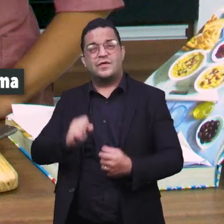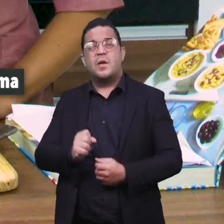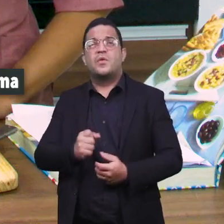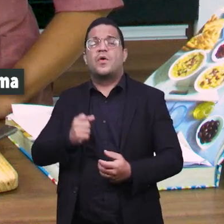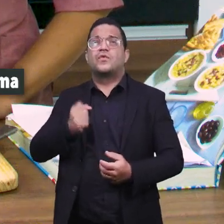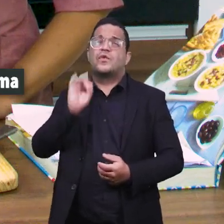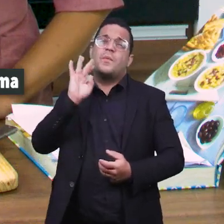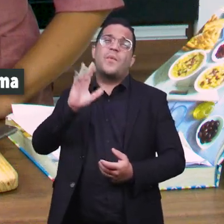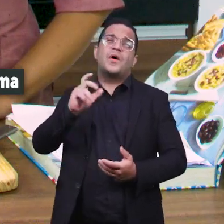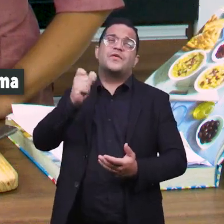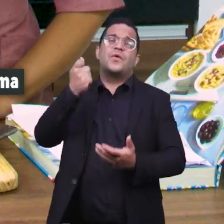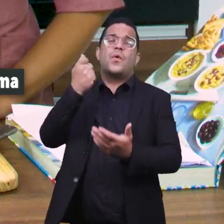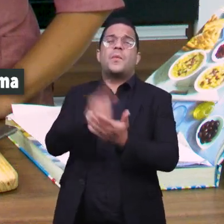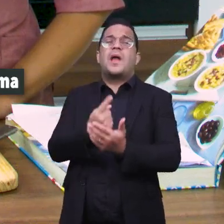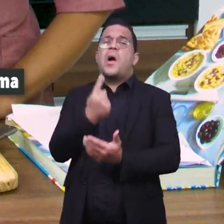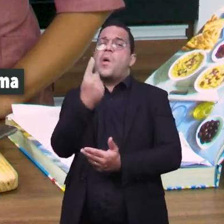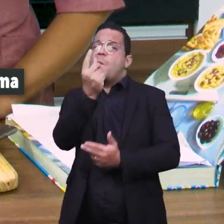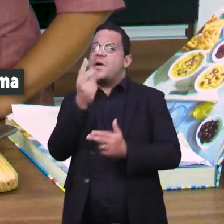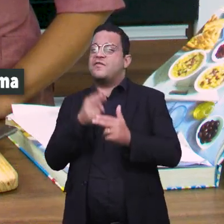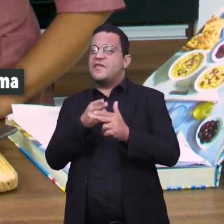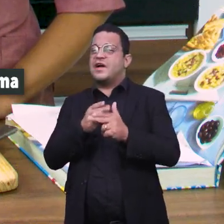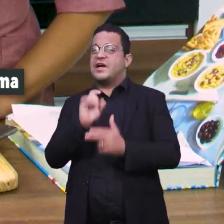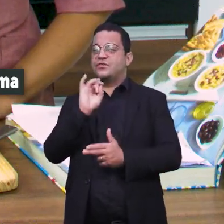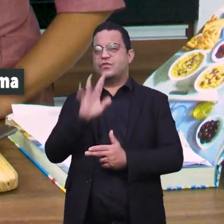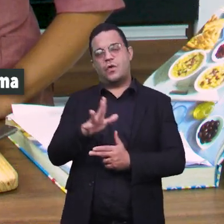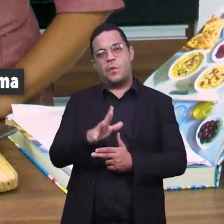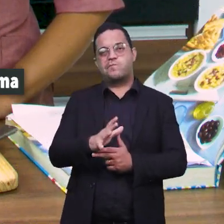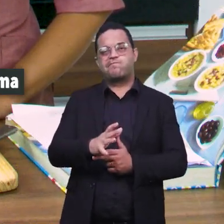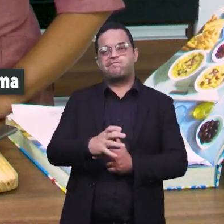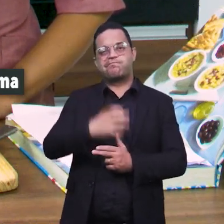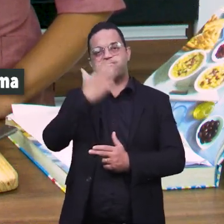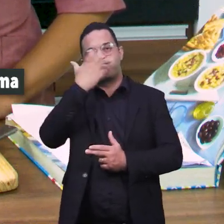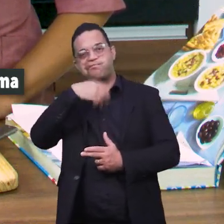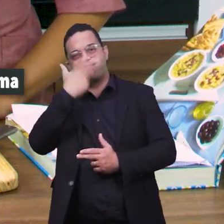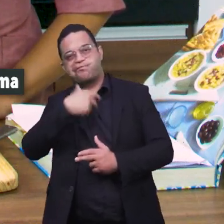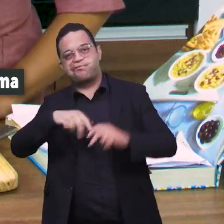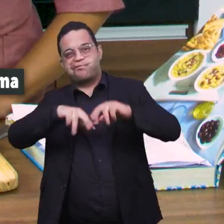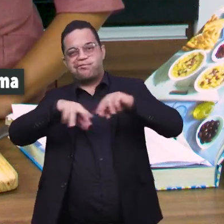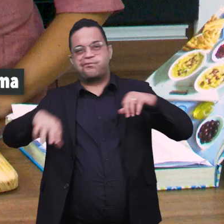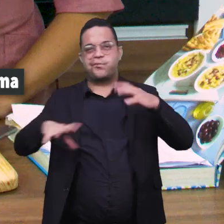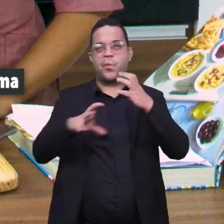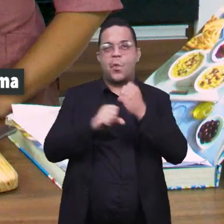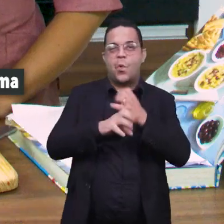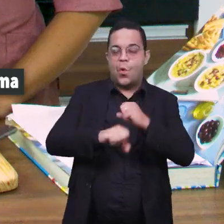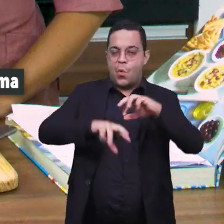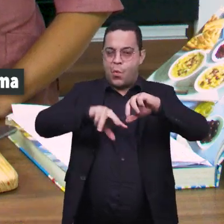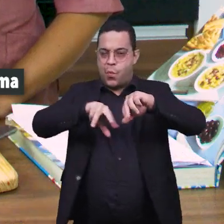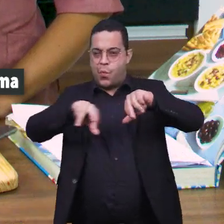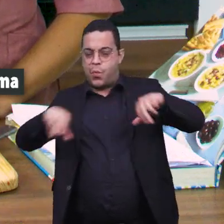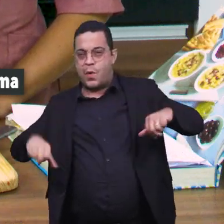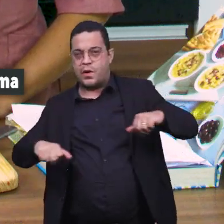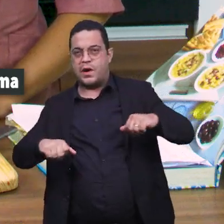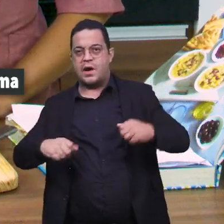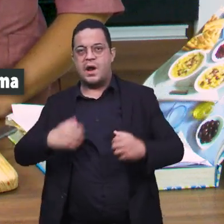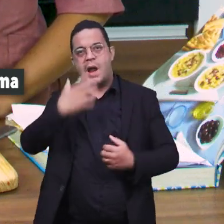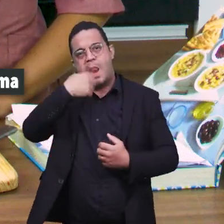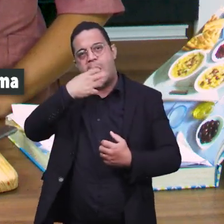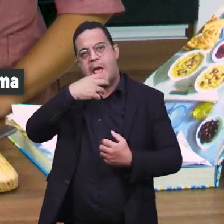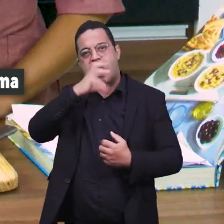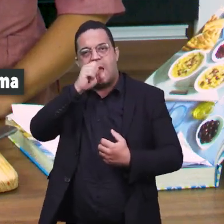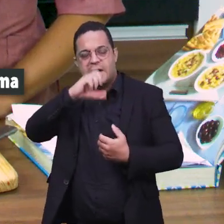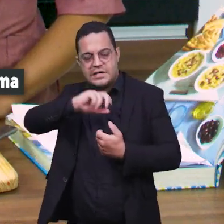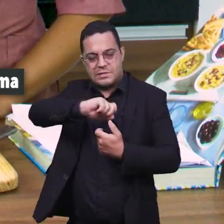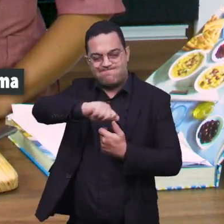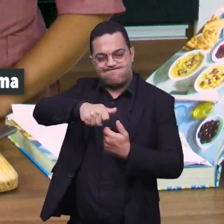uma faca boa, que você vai cortar carne, vai cortar vegetais, vai até descascar alguma coisa, faz